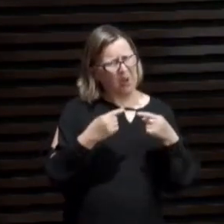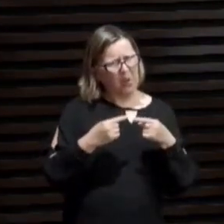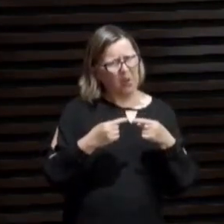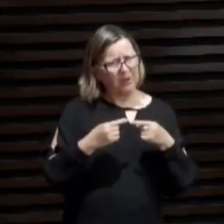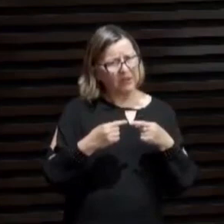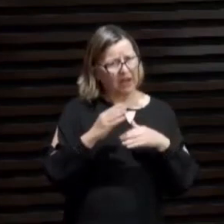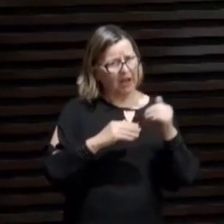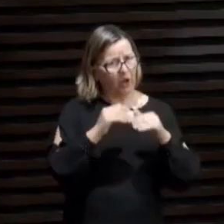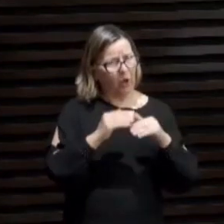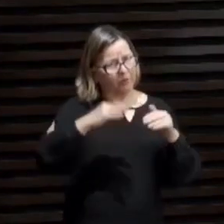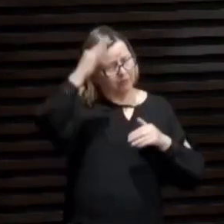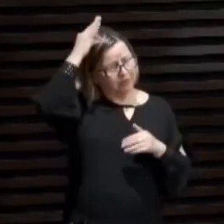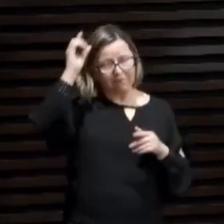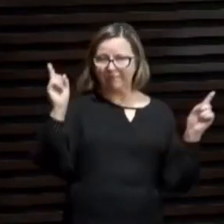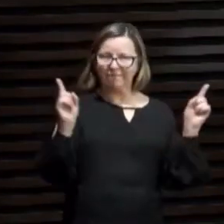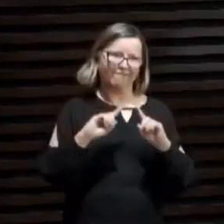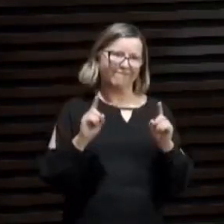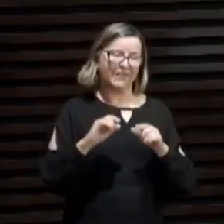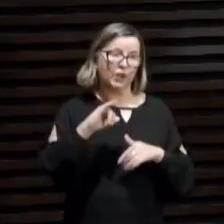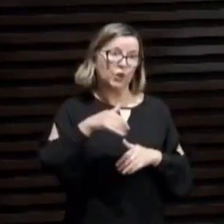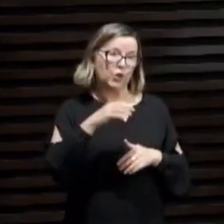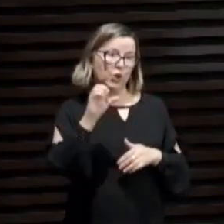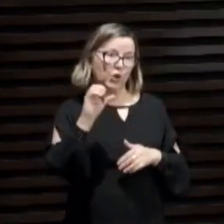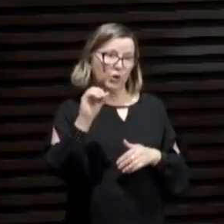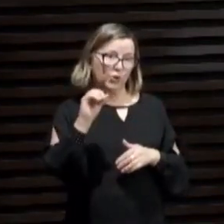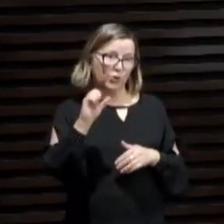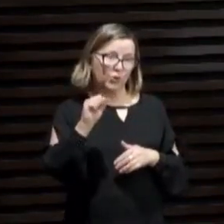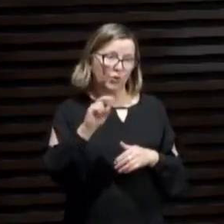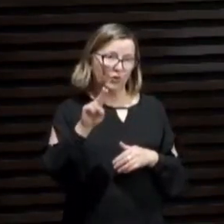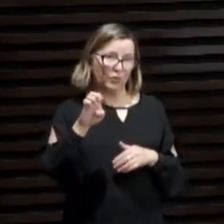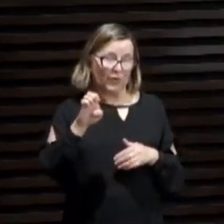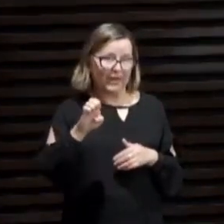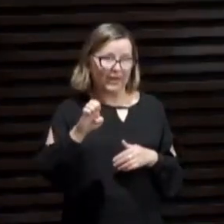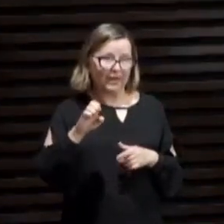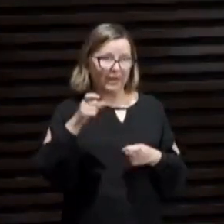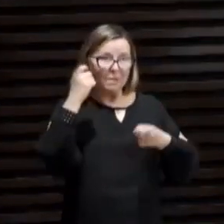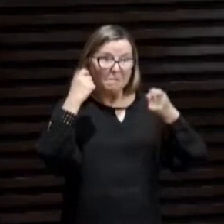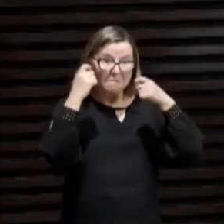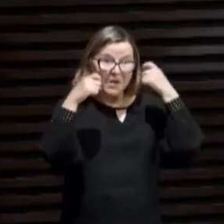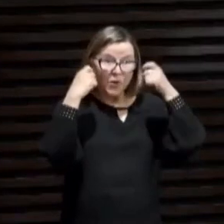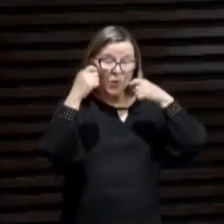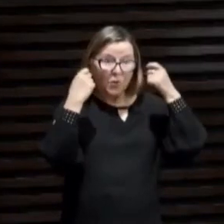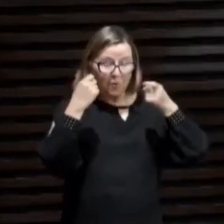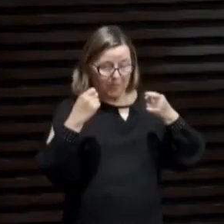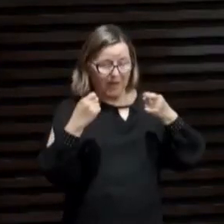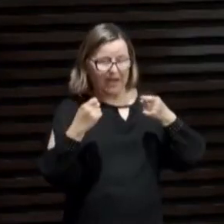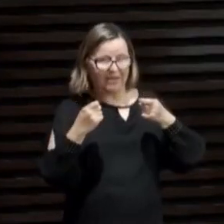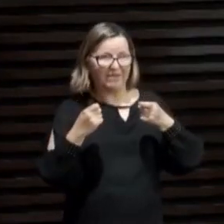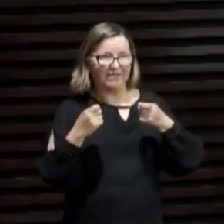nenhuma. Josué, ele estava simplesmente preocupado com o fato que isso poderia